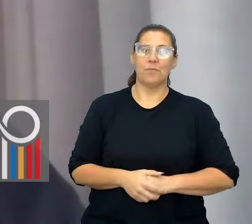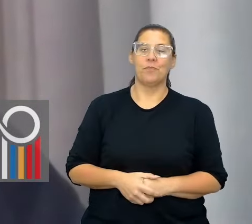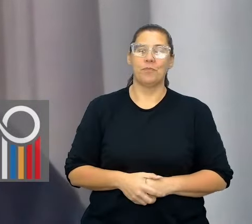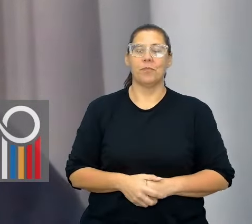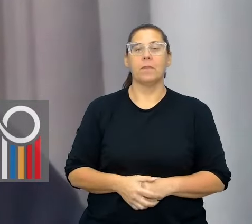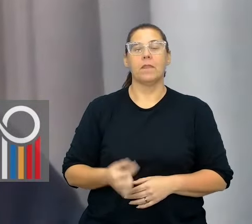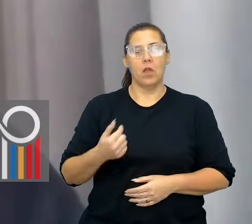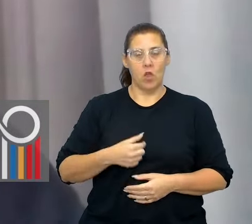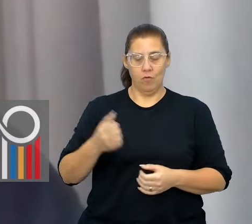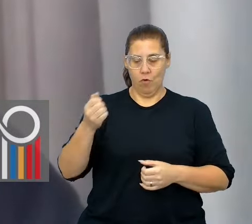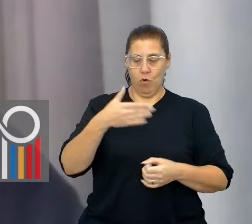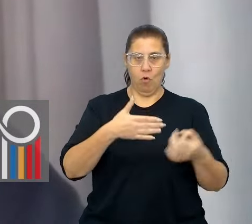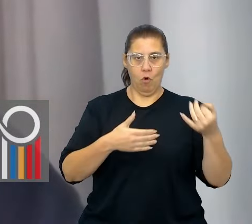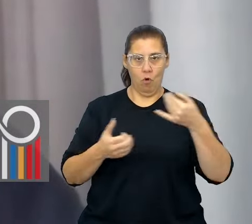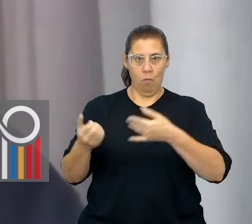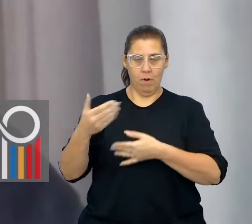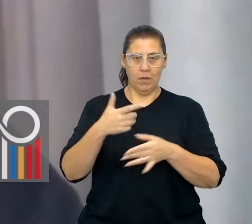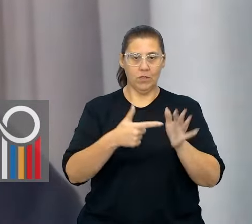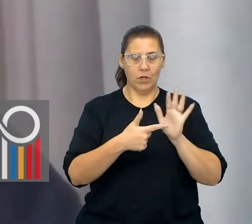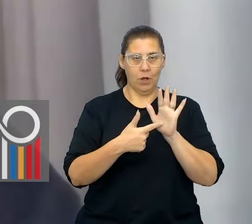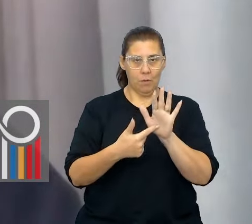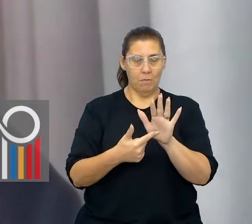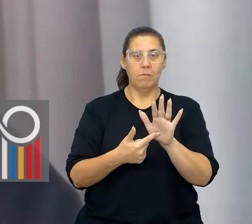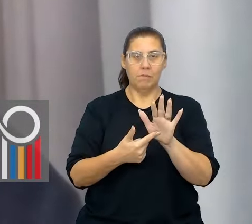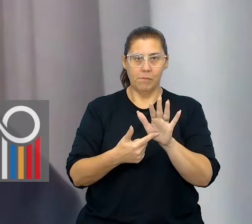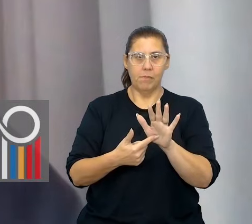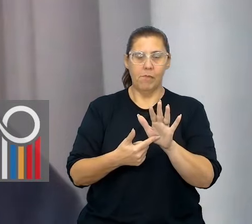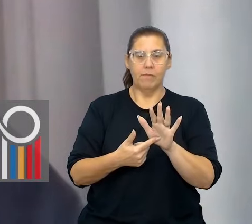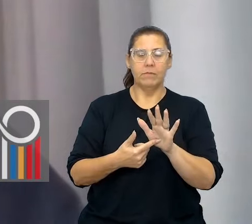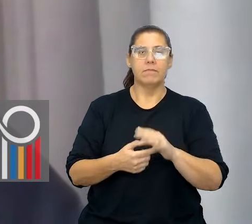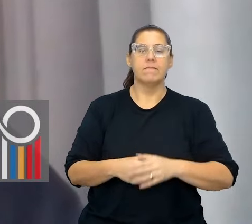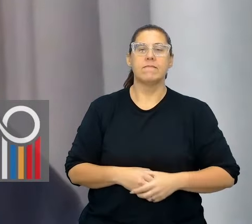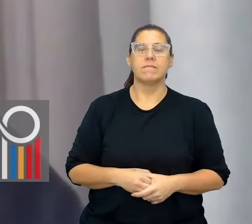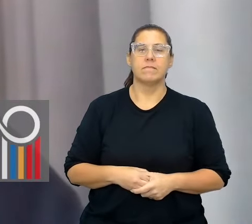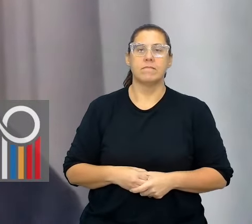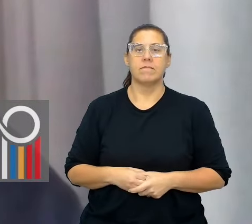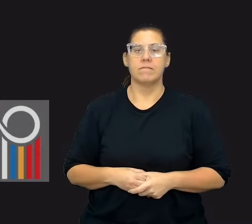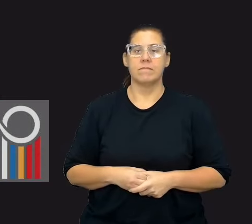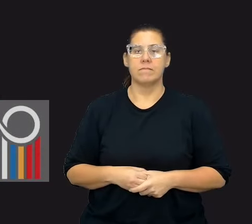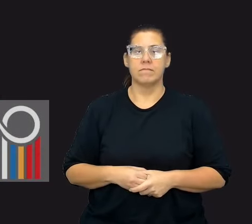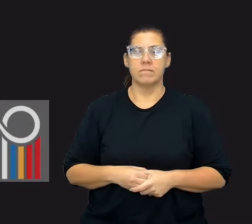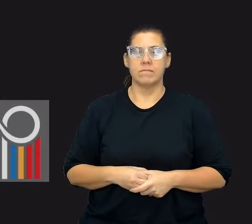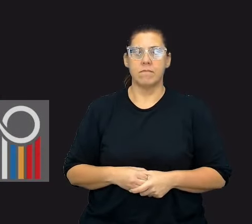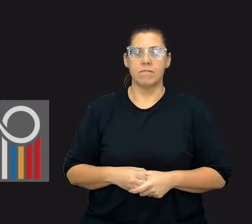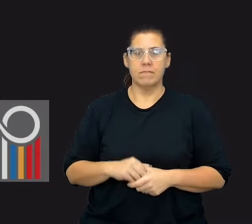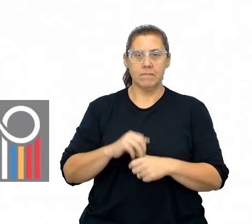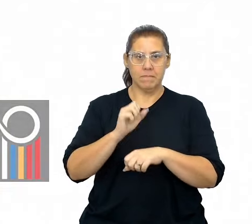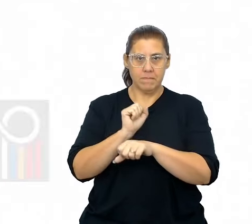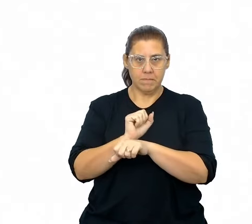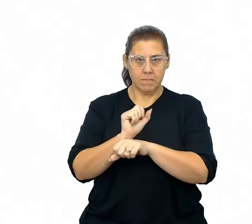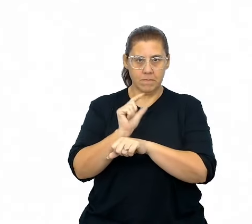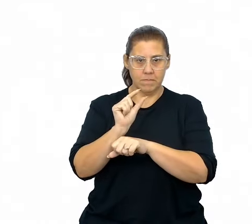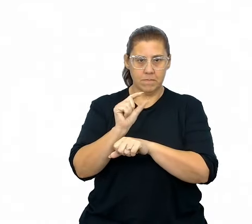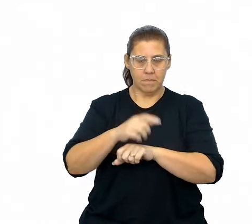Eu vou compartilhar agora o meu slide com vocês, só um